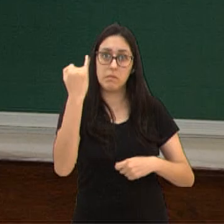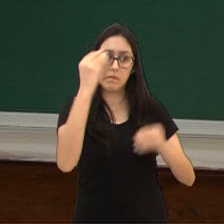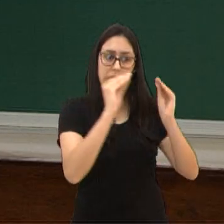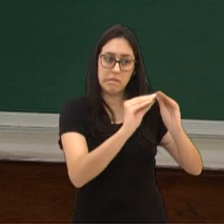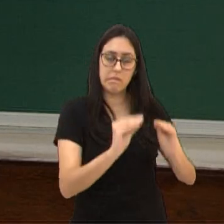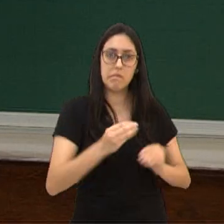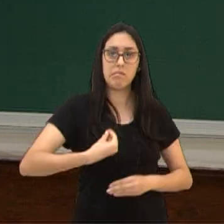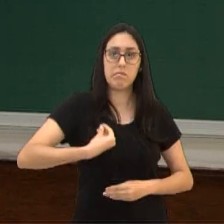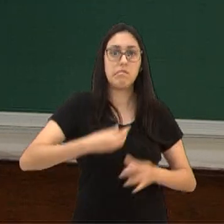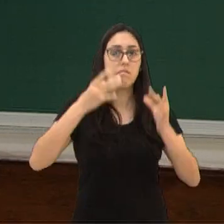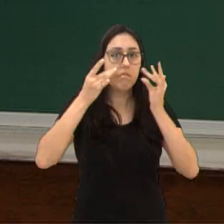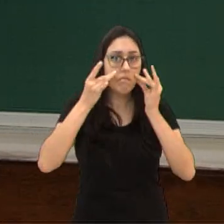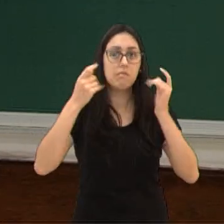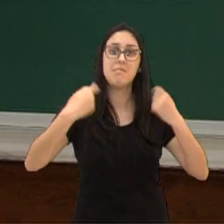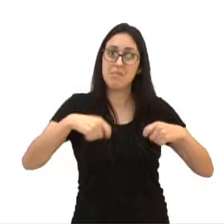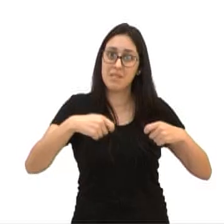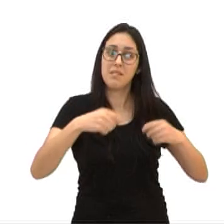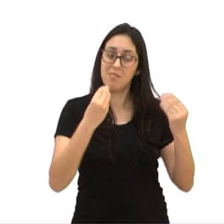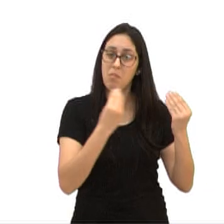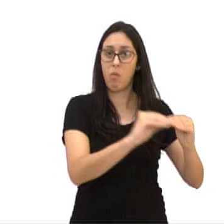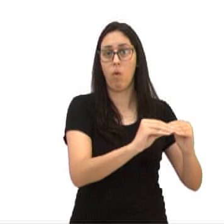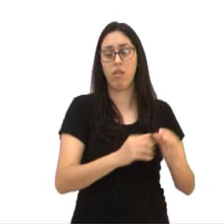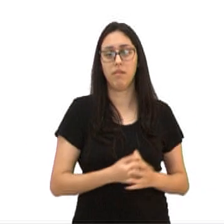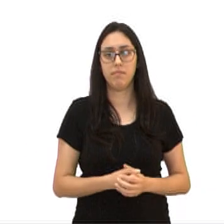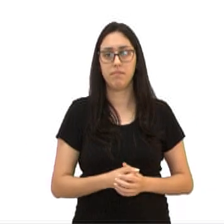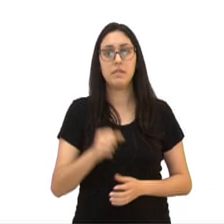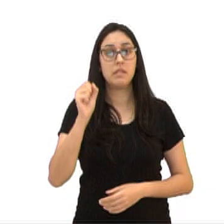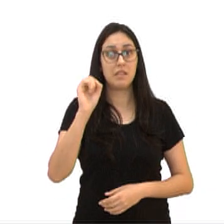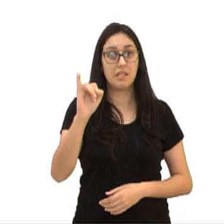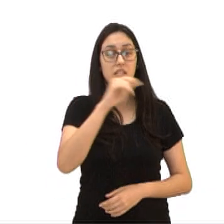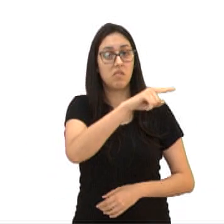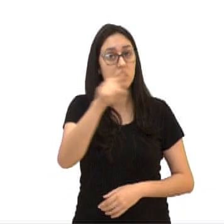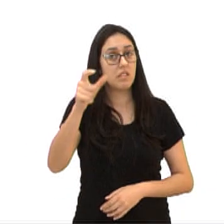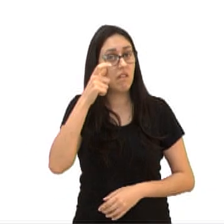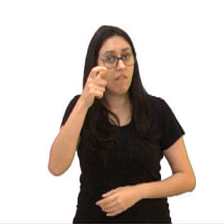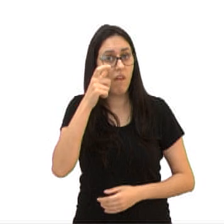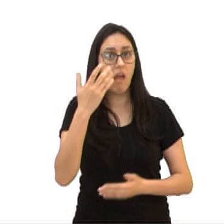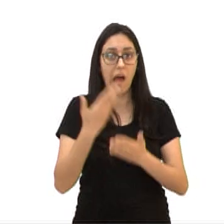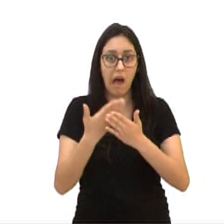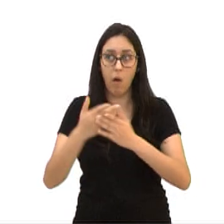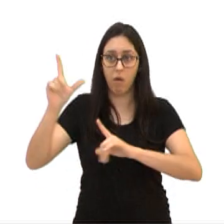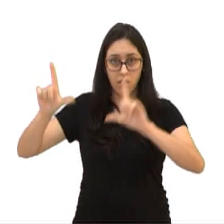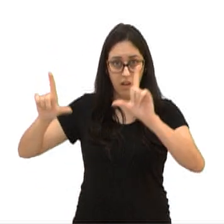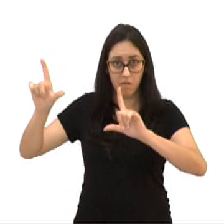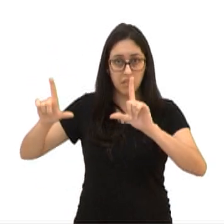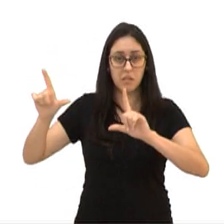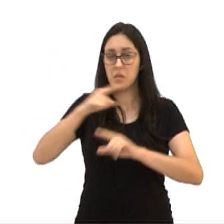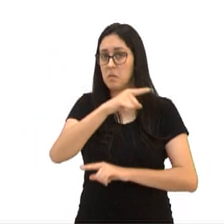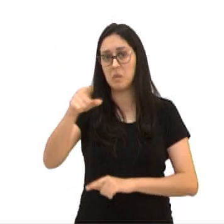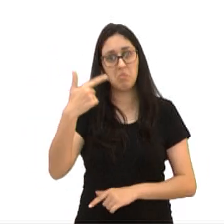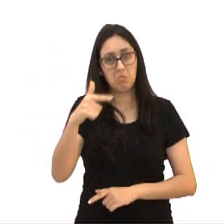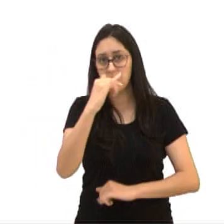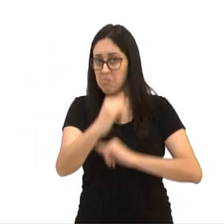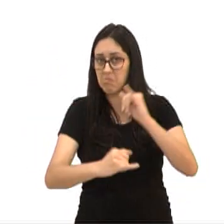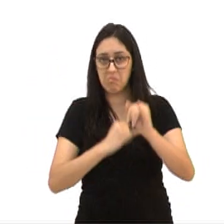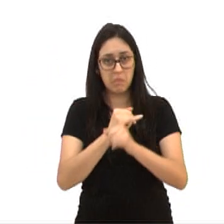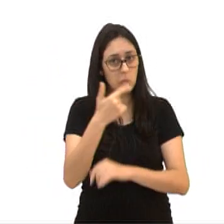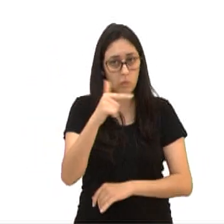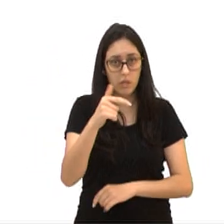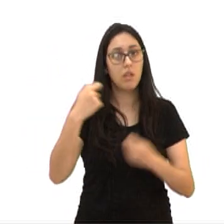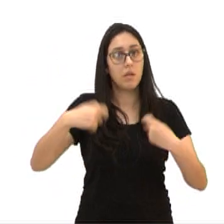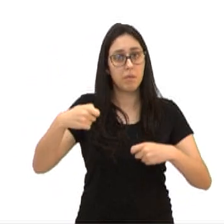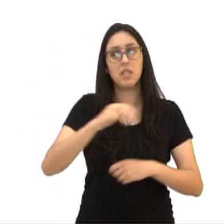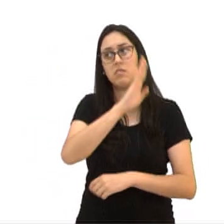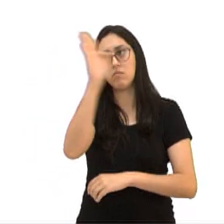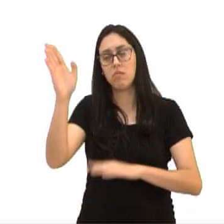presença. Se você está assistindo aula pela televisão, não tem acesso à internet, busque atividades na